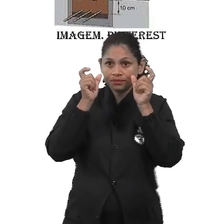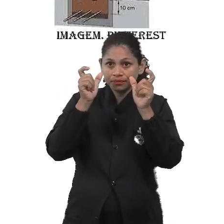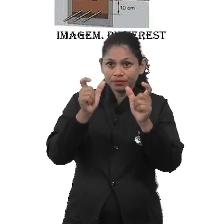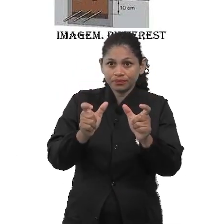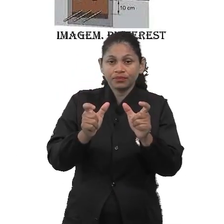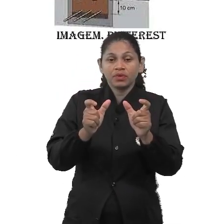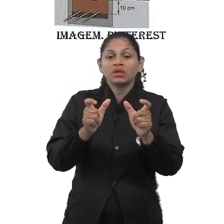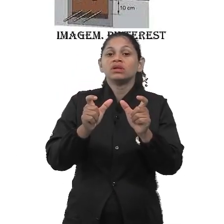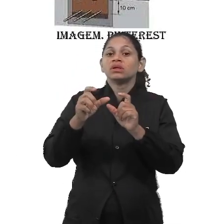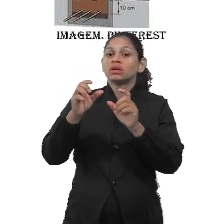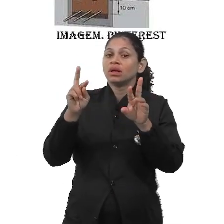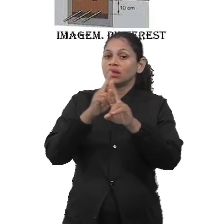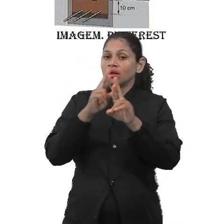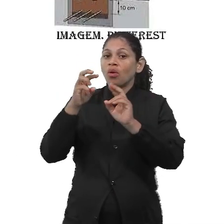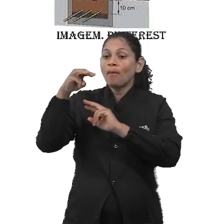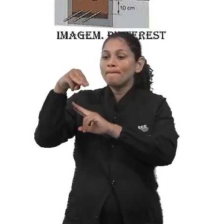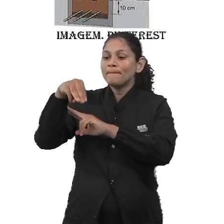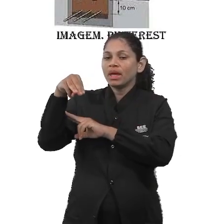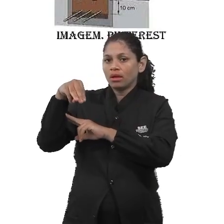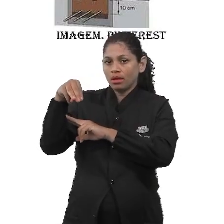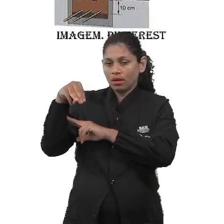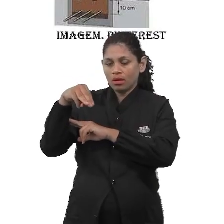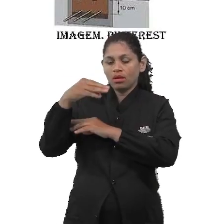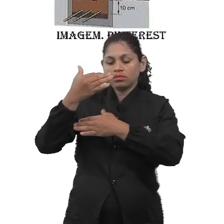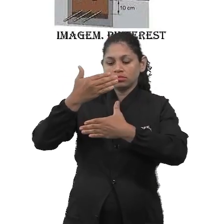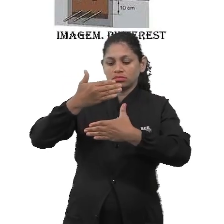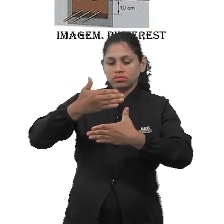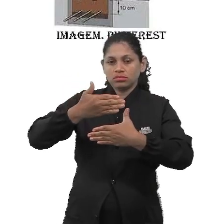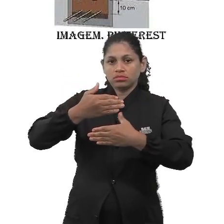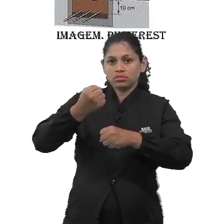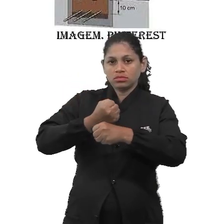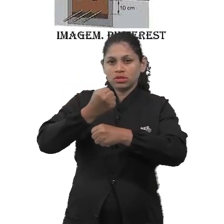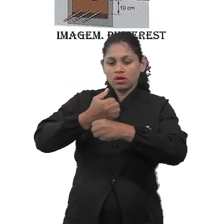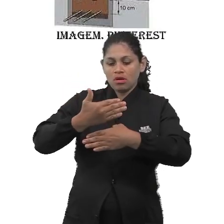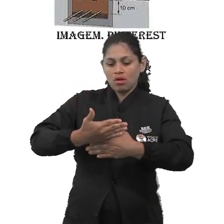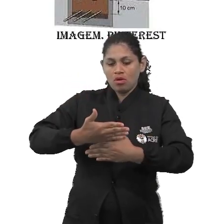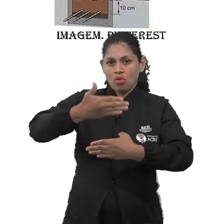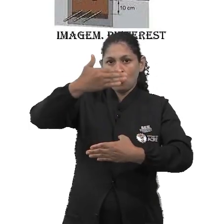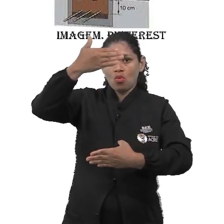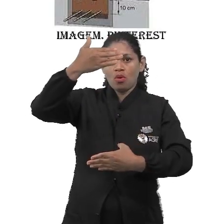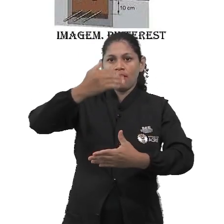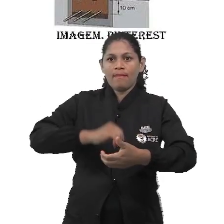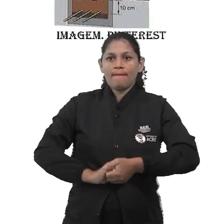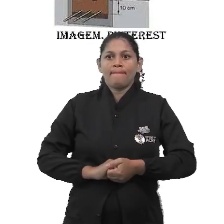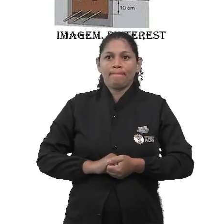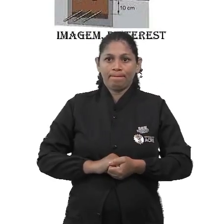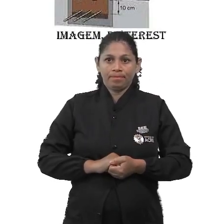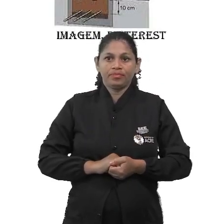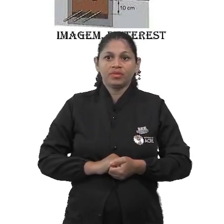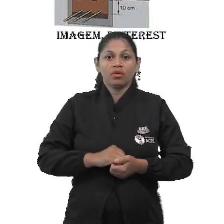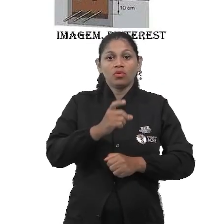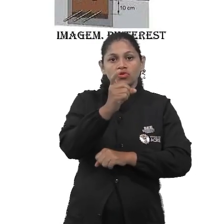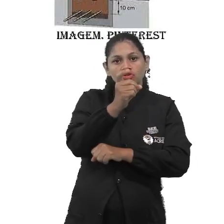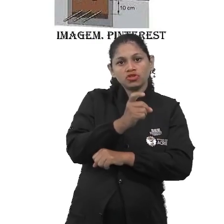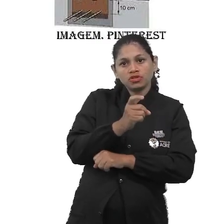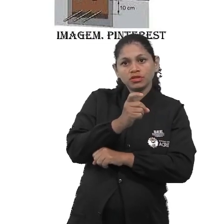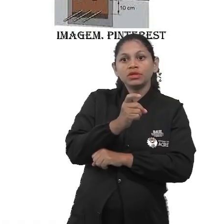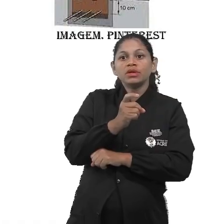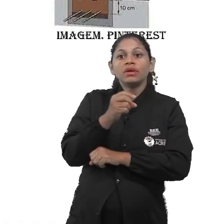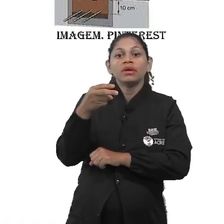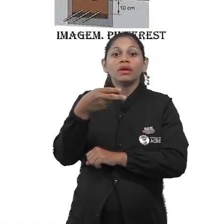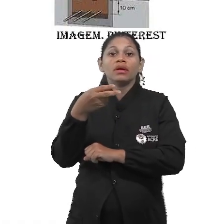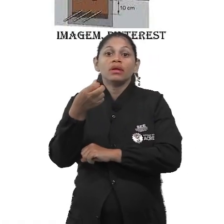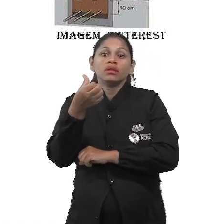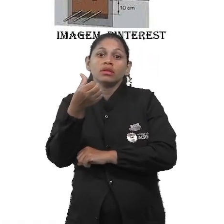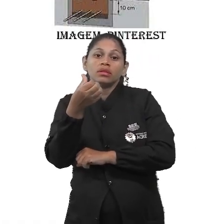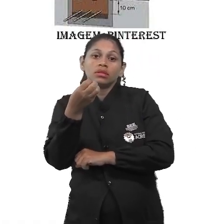aqui, que é o que me interessa, né? Metros de muro, e eu vou ter x está para 36 e vou fazer a primeira relação.